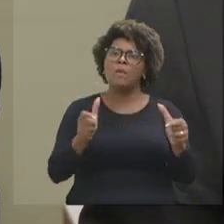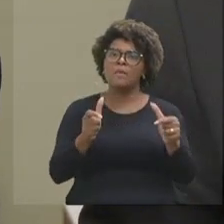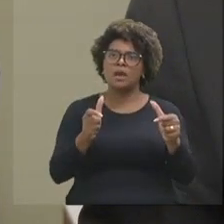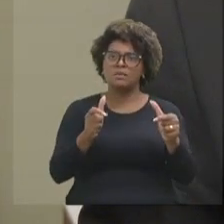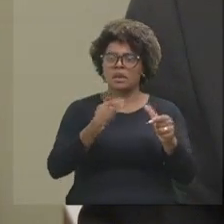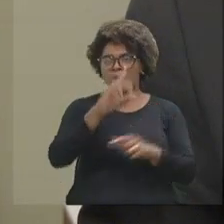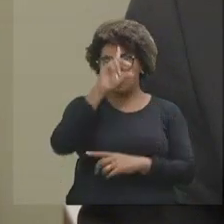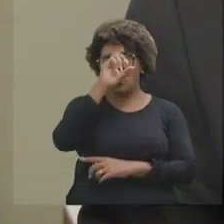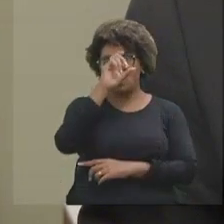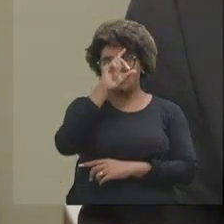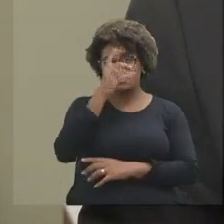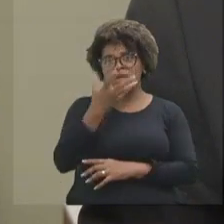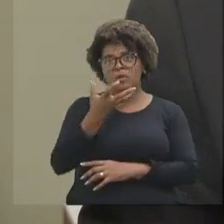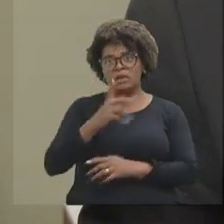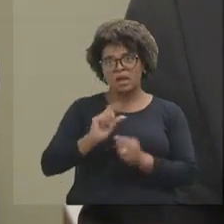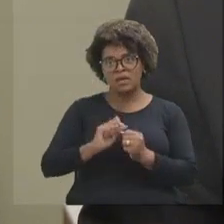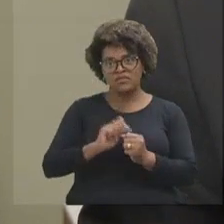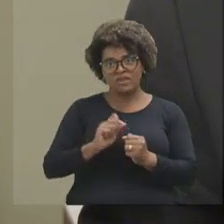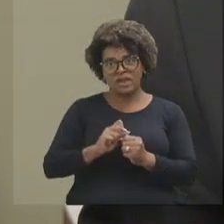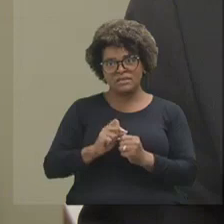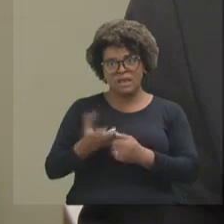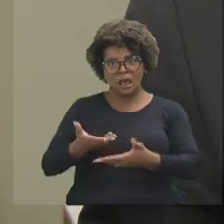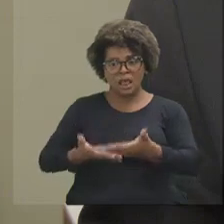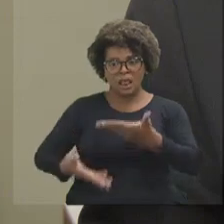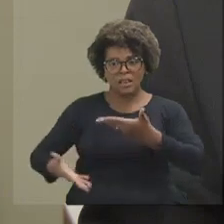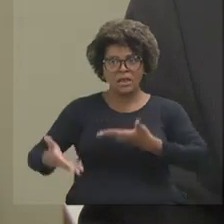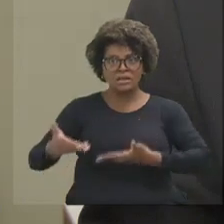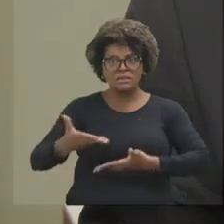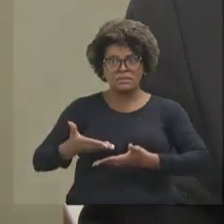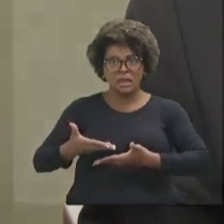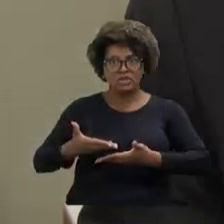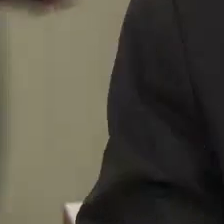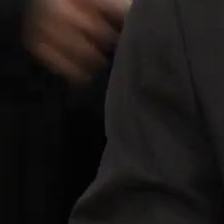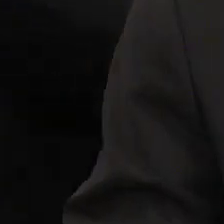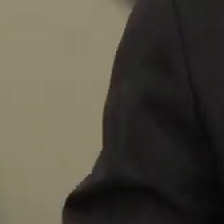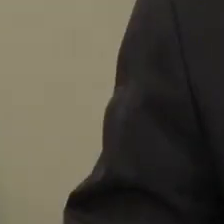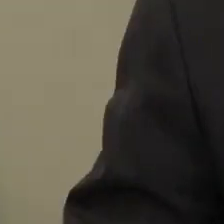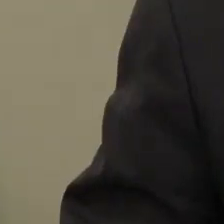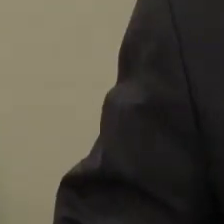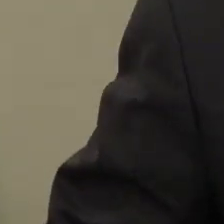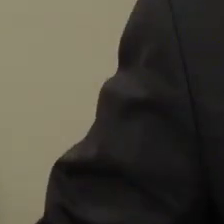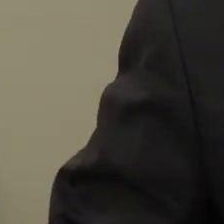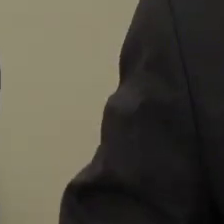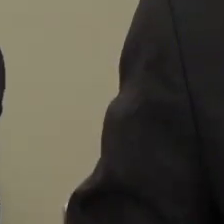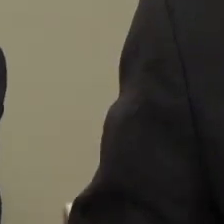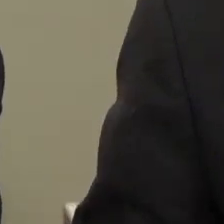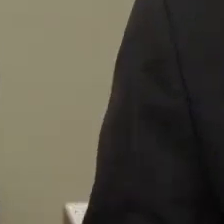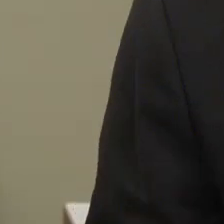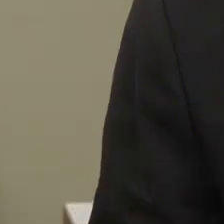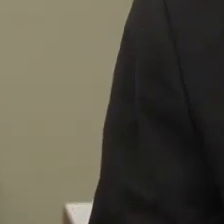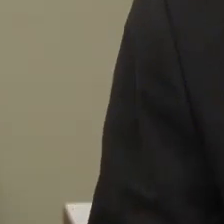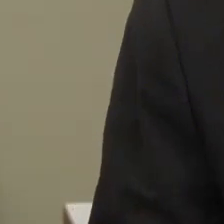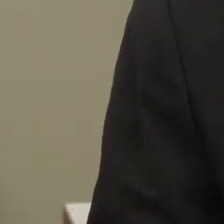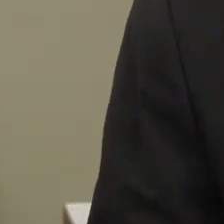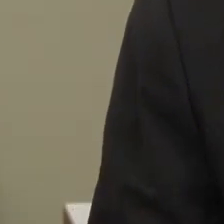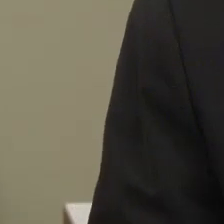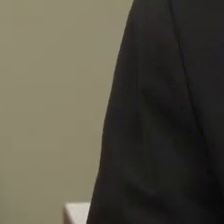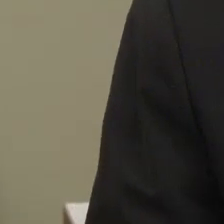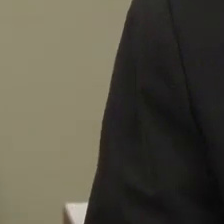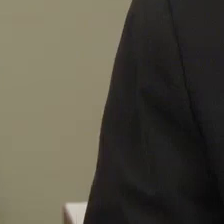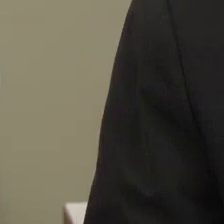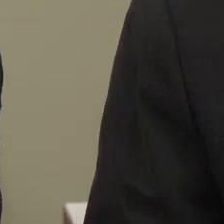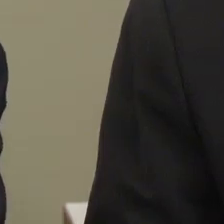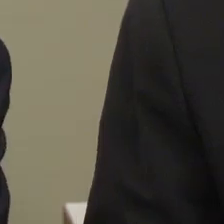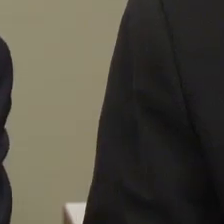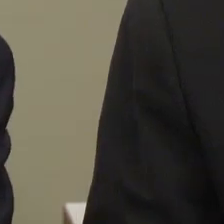os hospitais que queiram fazer transplantes renais e de córnea E aí o que acontece é o seguinte nada acontece na saúde